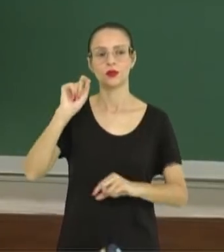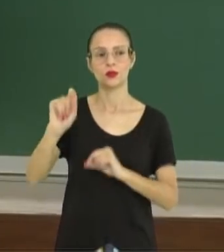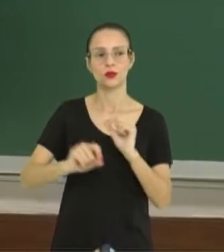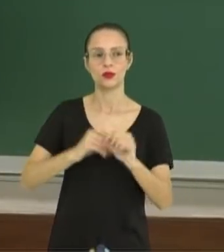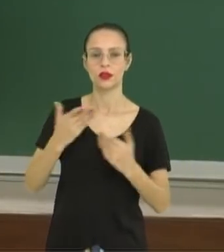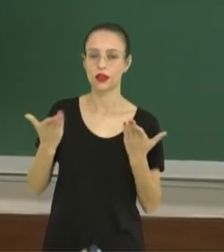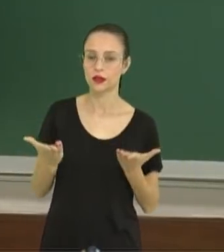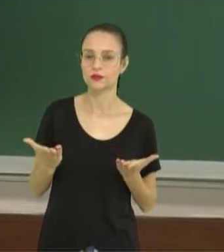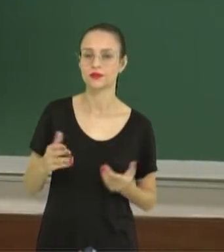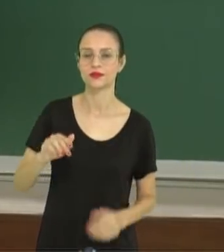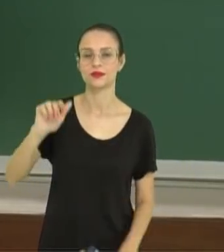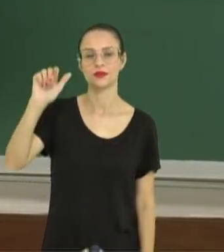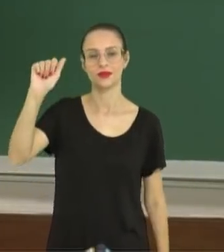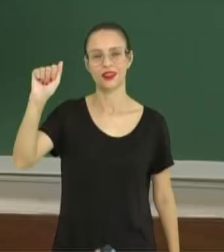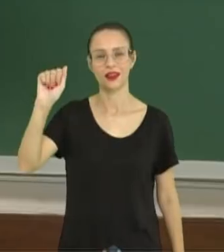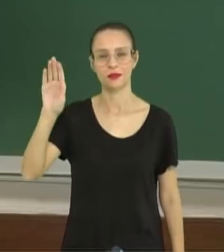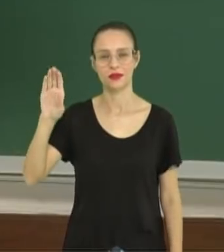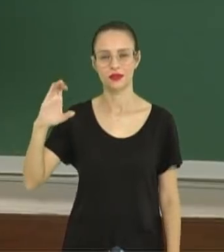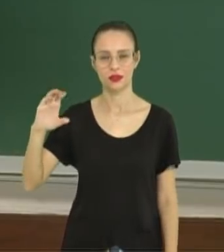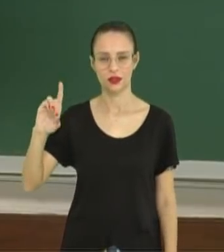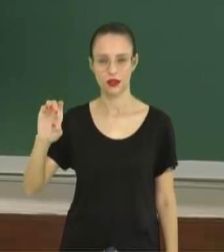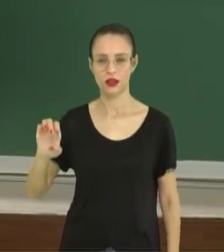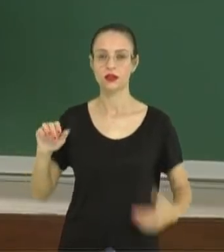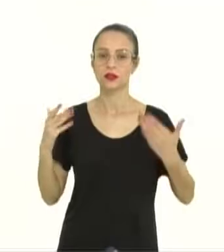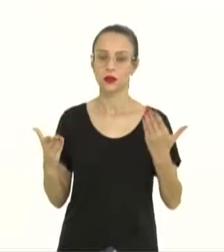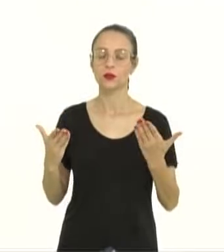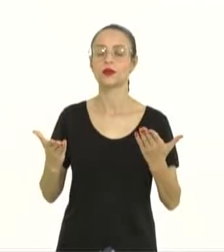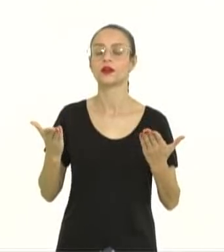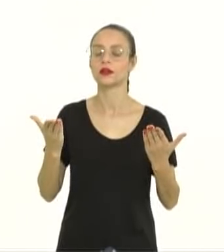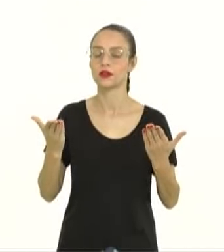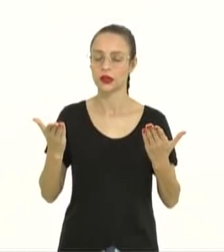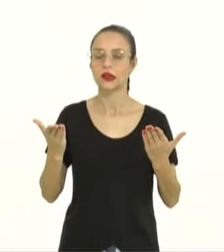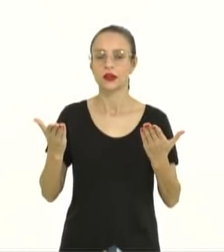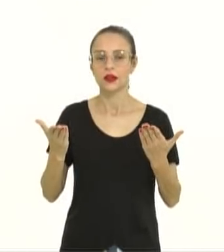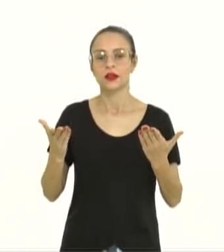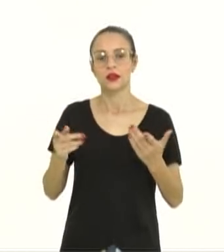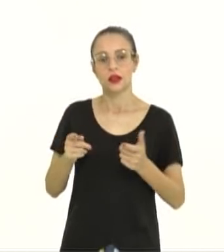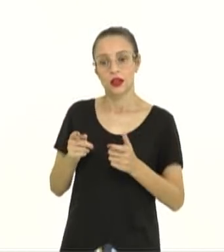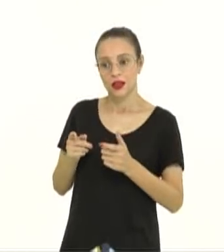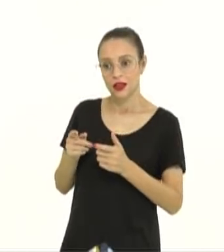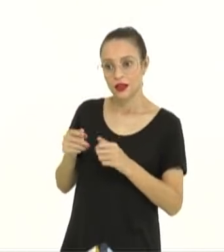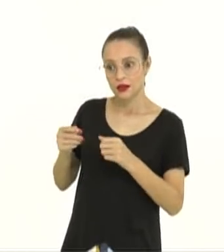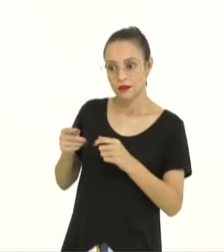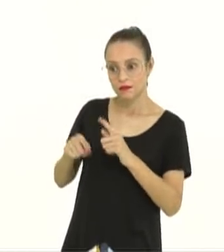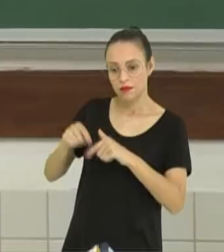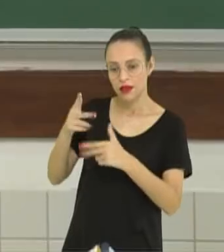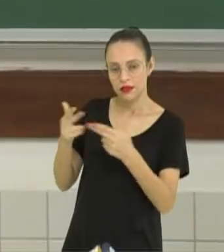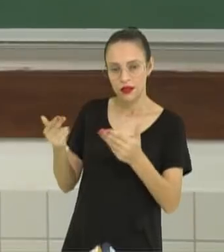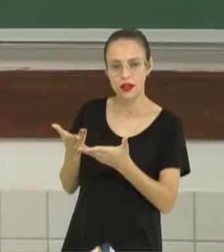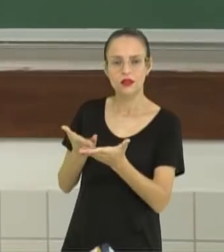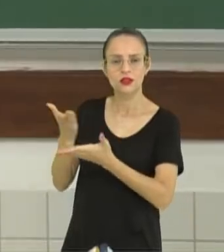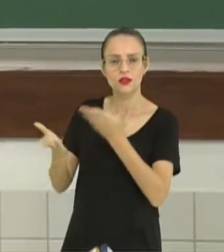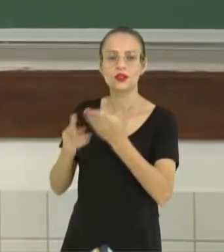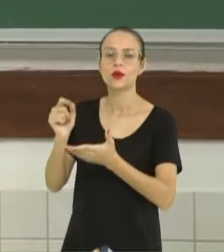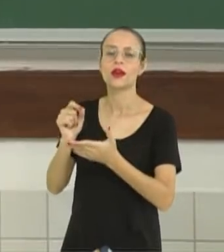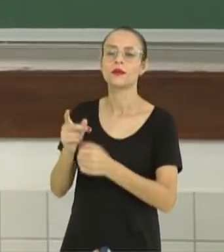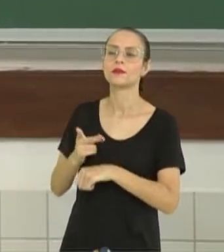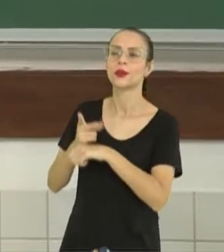nosso país. E as mercadorias e serviços são regulados pela lei da oferta e da procura.